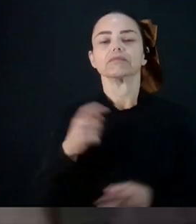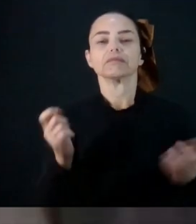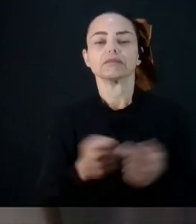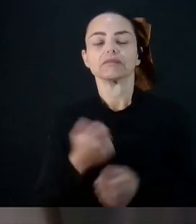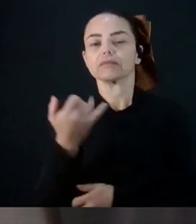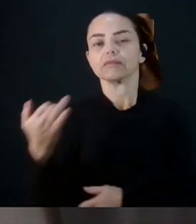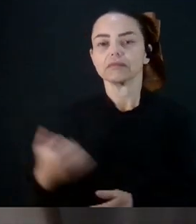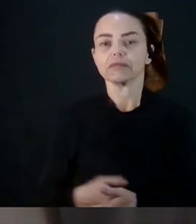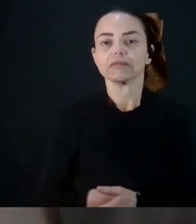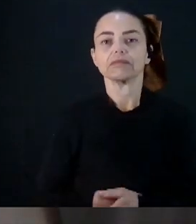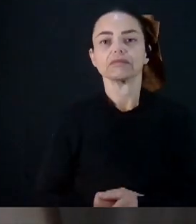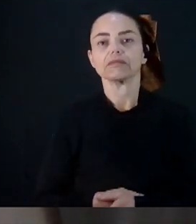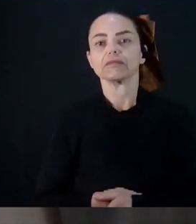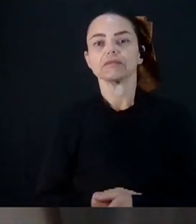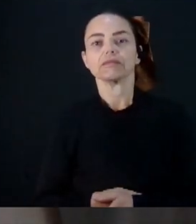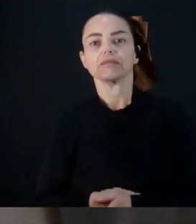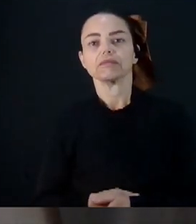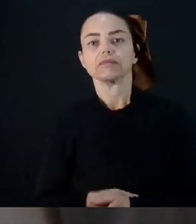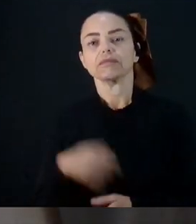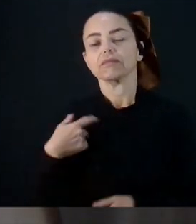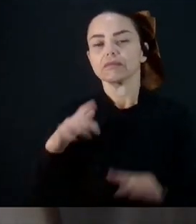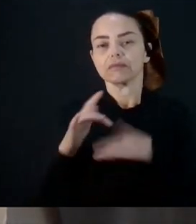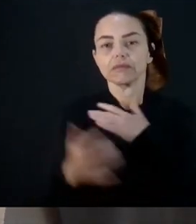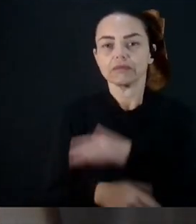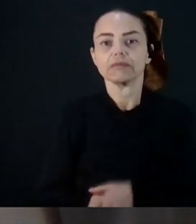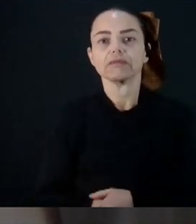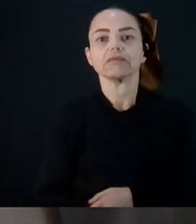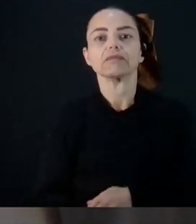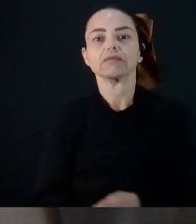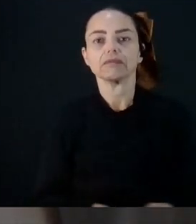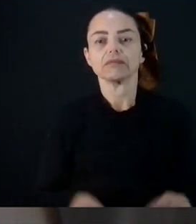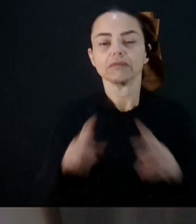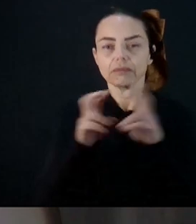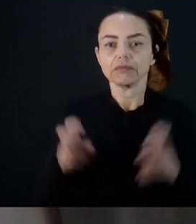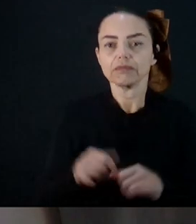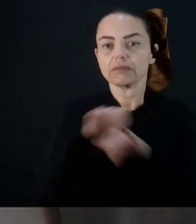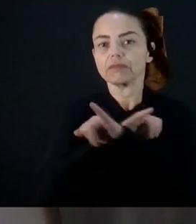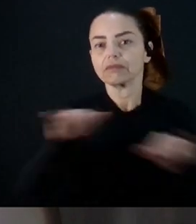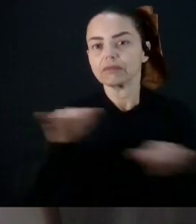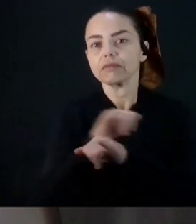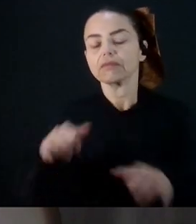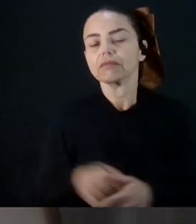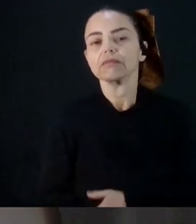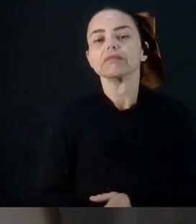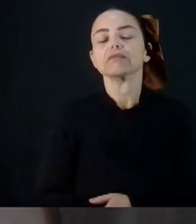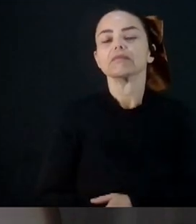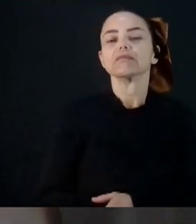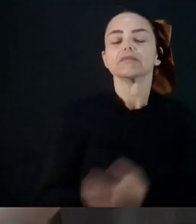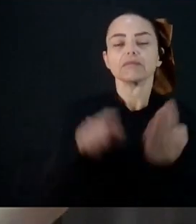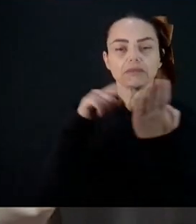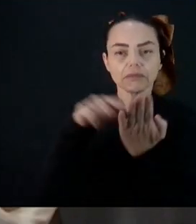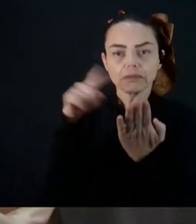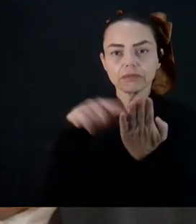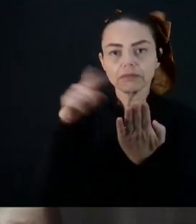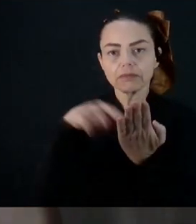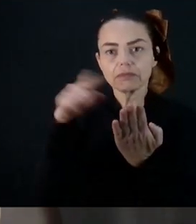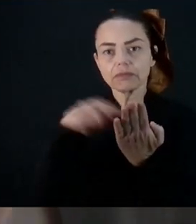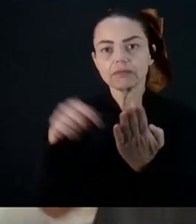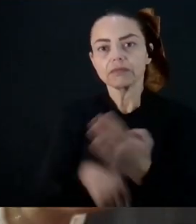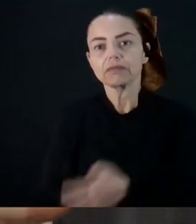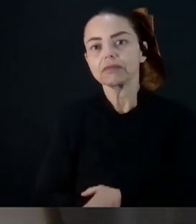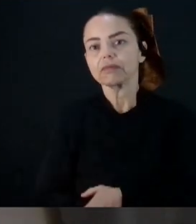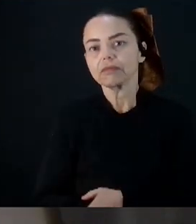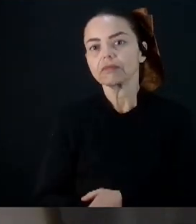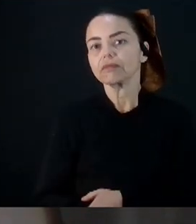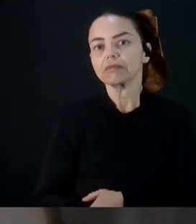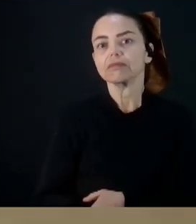né, a gente já viu nas redes sociais a pessoa fazendo uma propaganda para um determinado celular, Aí faça uma próxima história, ela tá